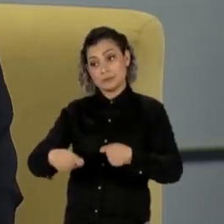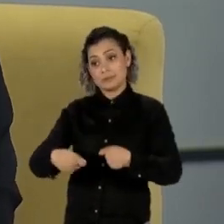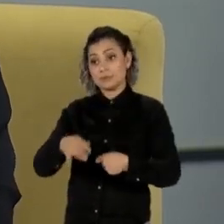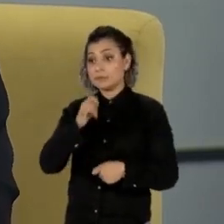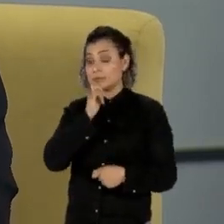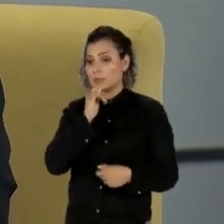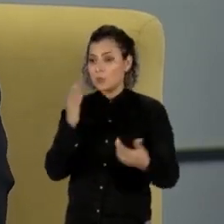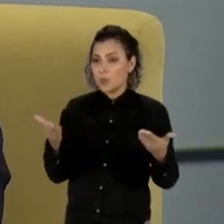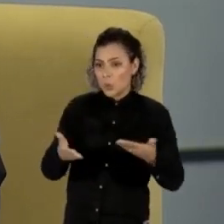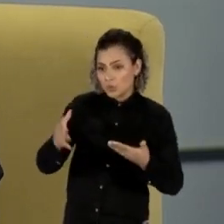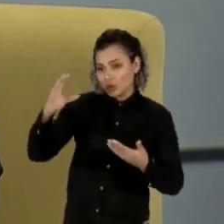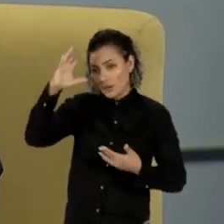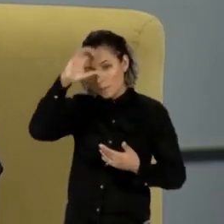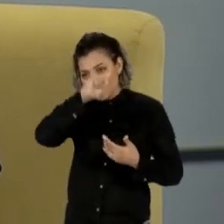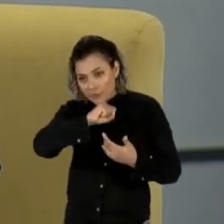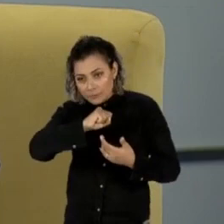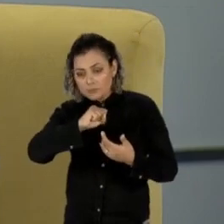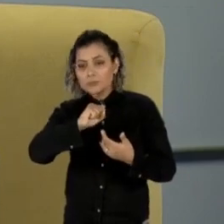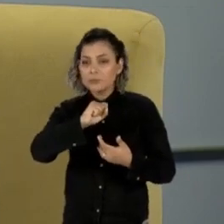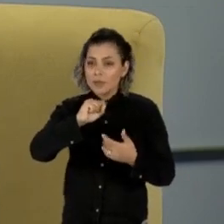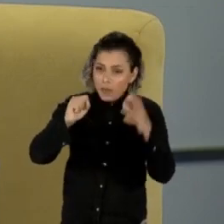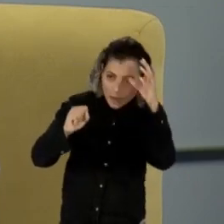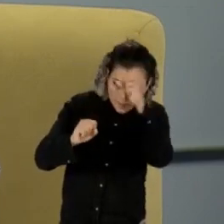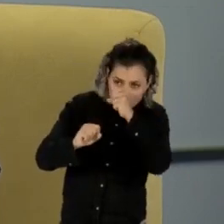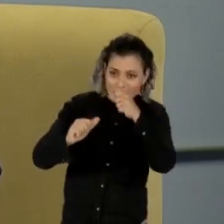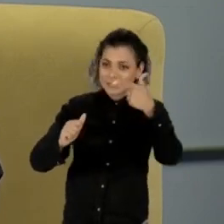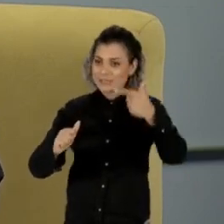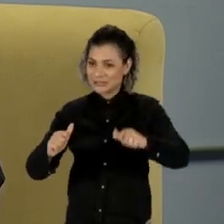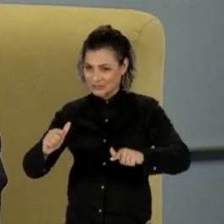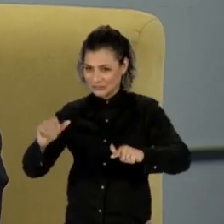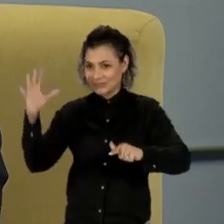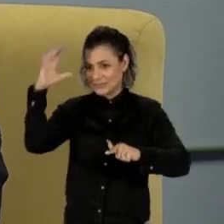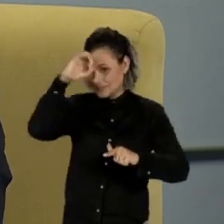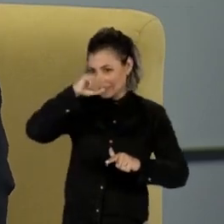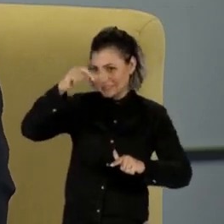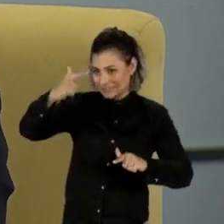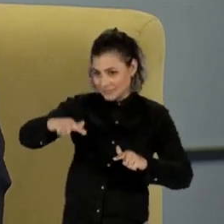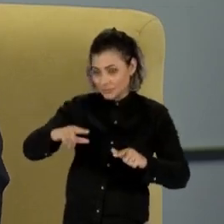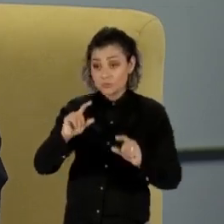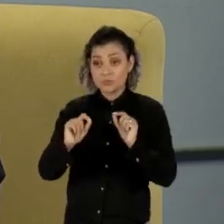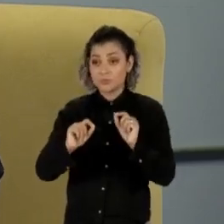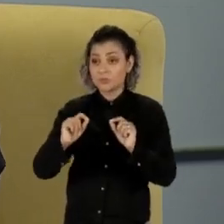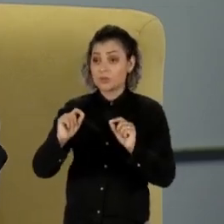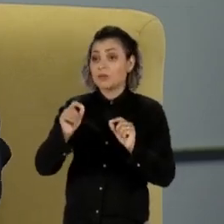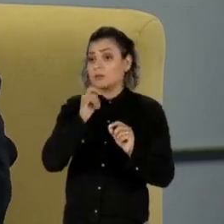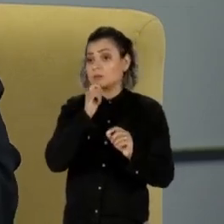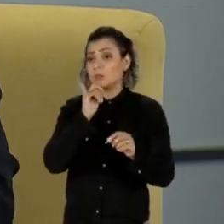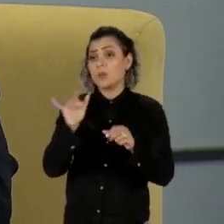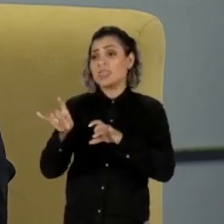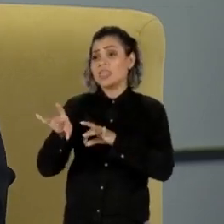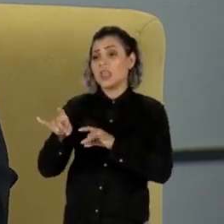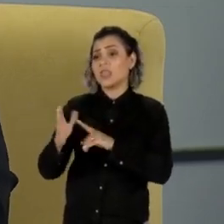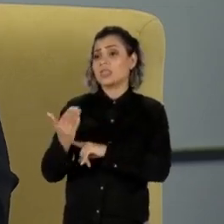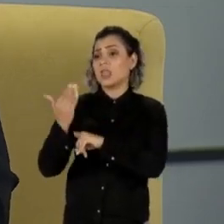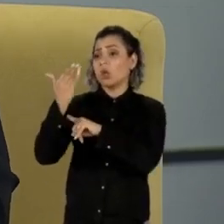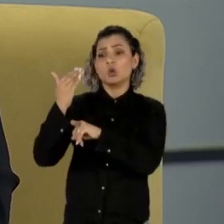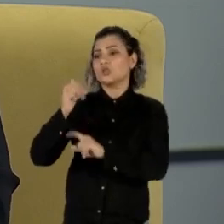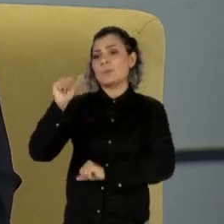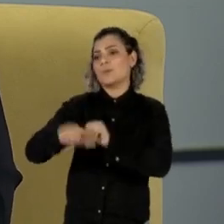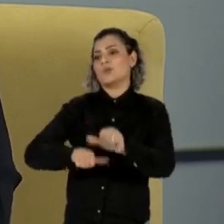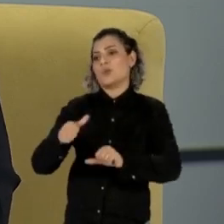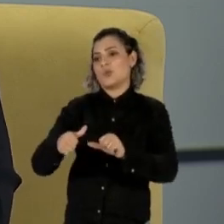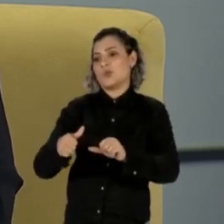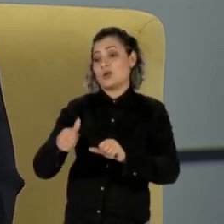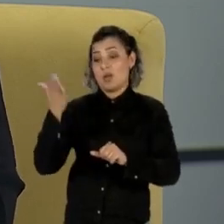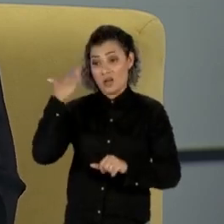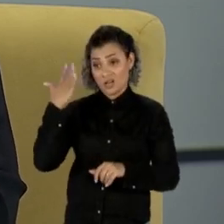aprender e desaprender e aprender novamente as coisas todas mudar as ferramentas tecnológicas estão aí